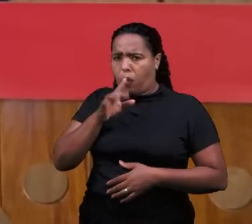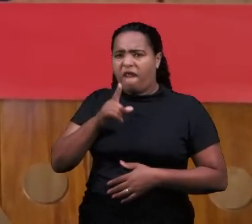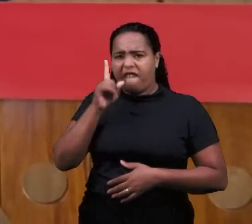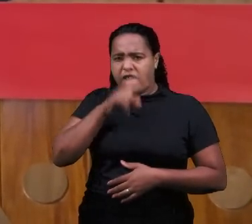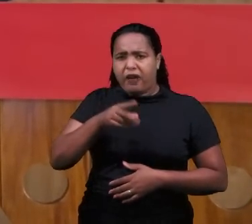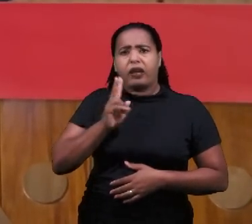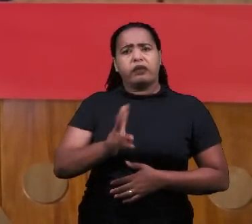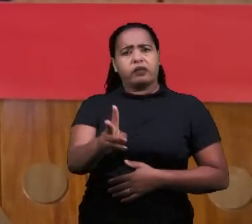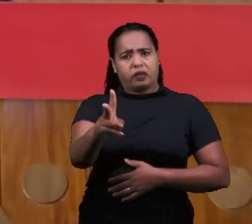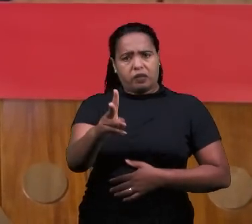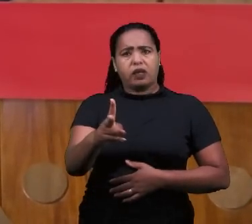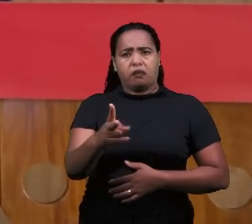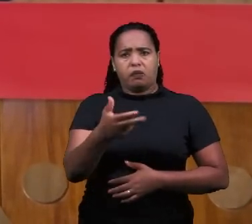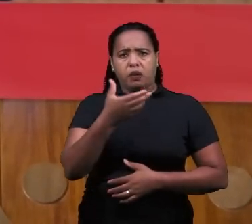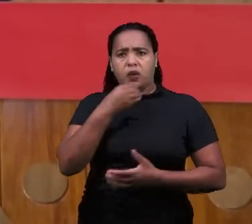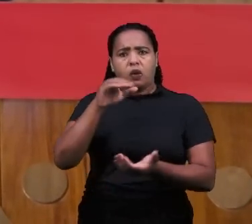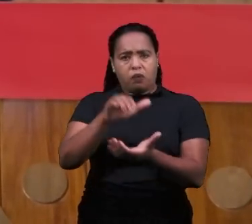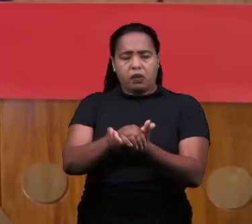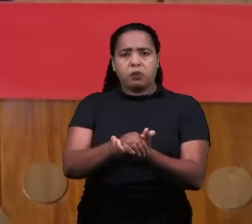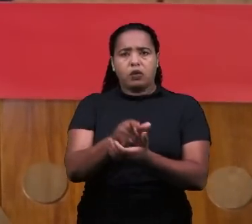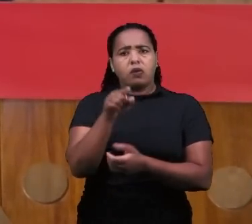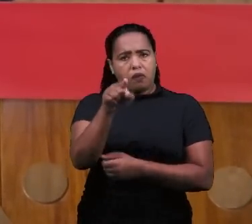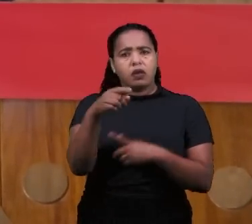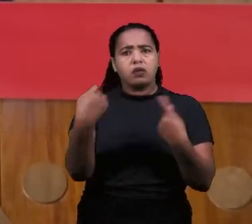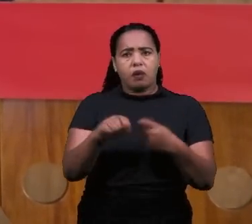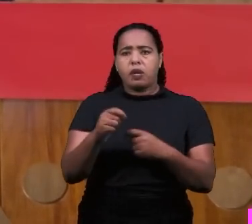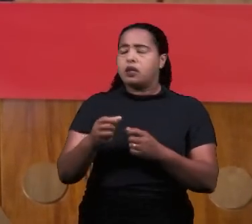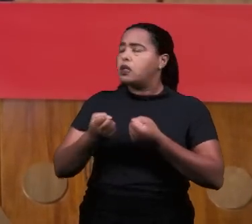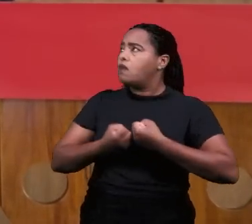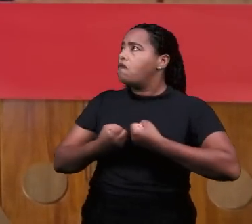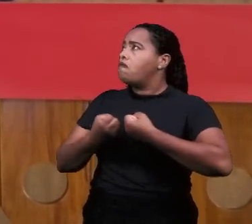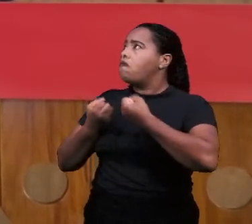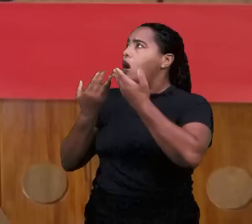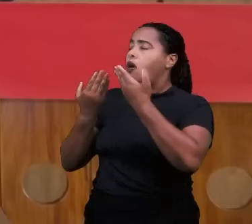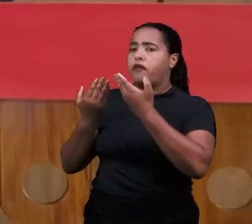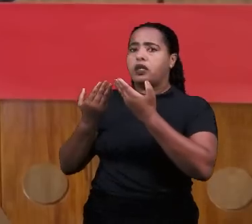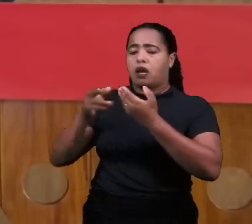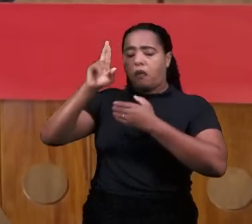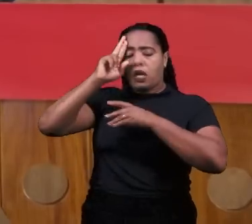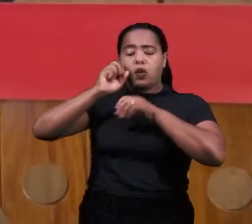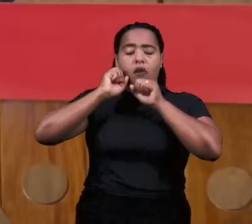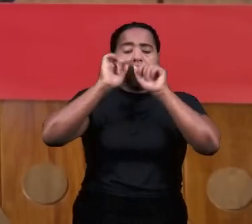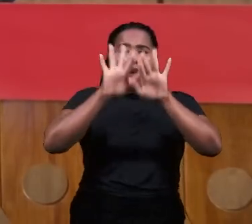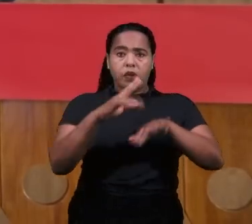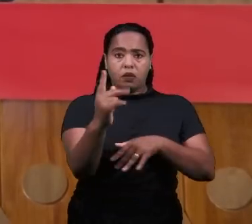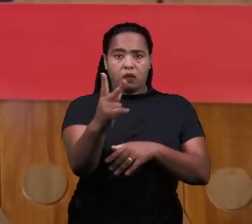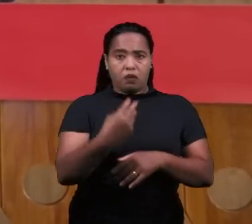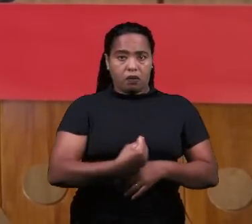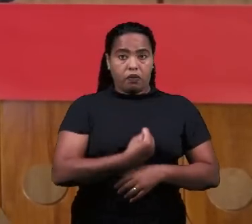falhado. Confessar diante de Deus, para Deus abençoar a vida dela. Mostrava também ainda